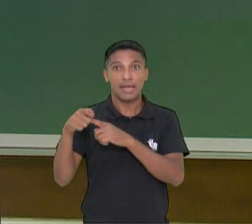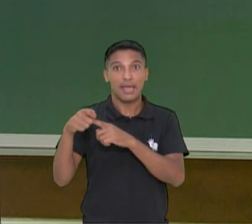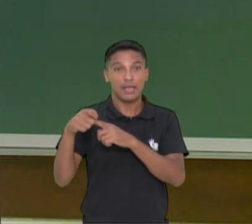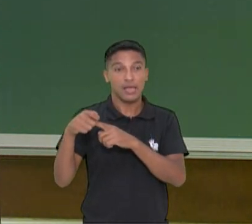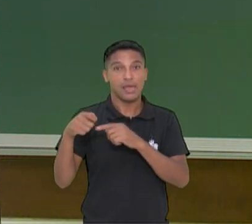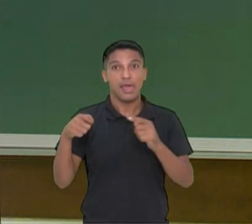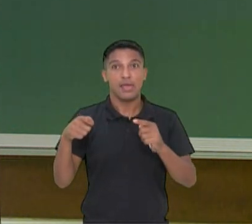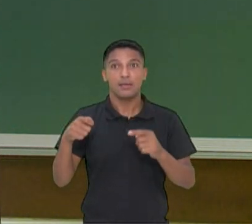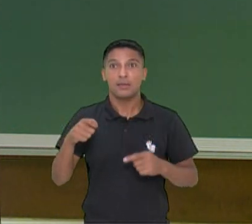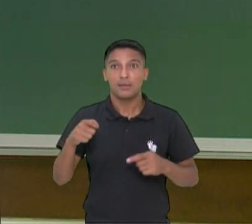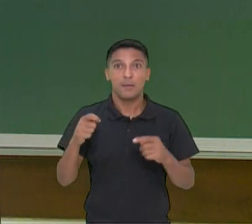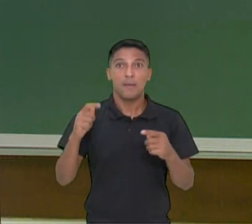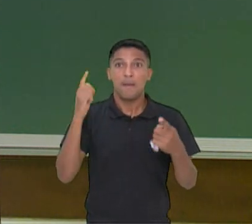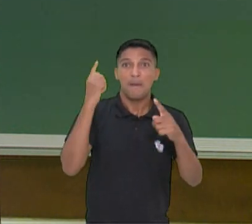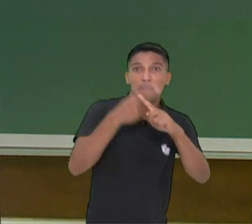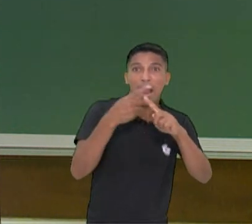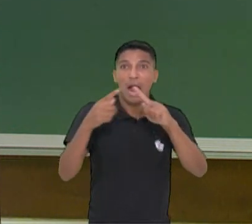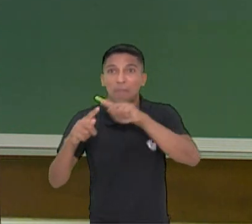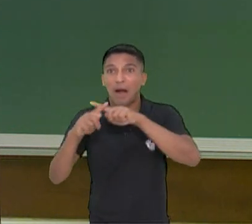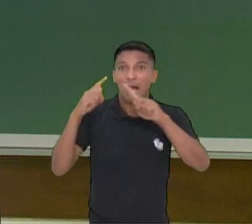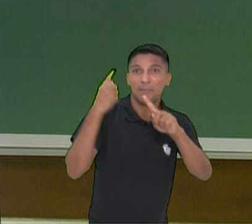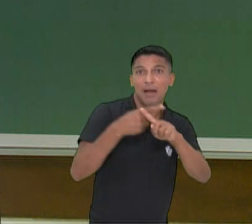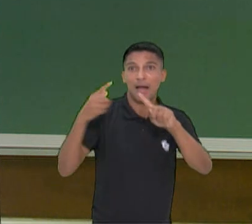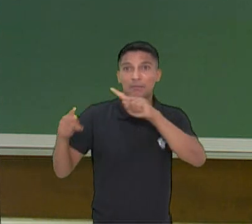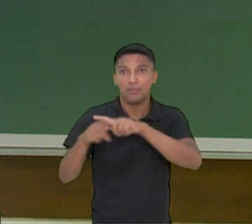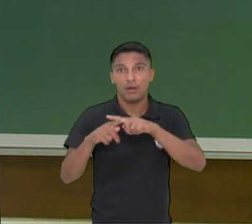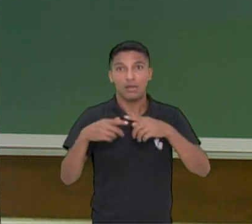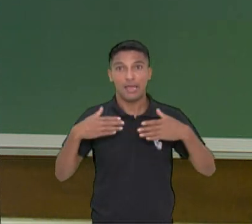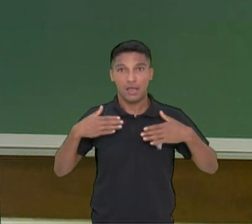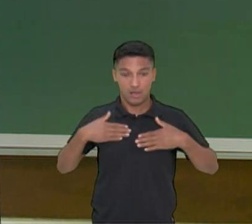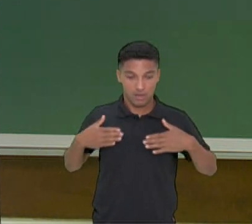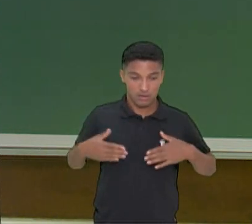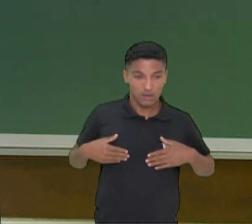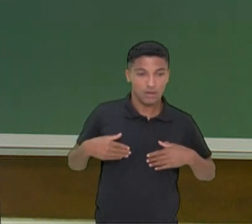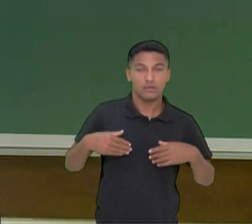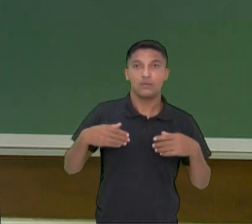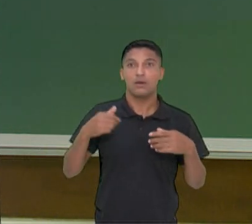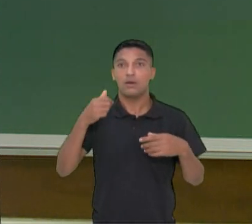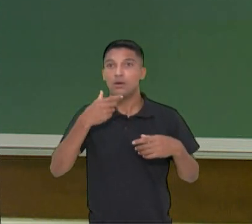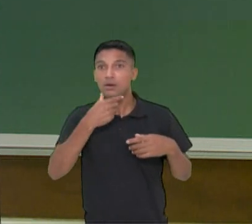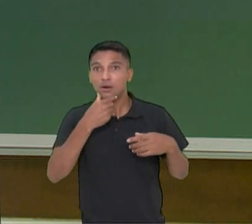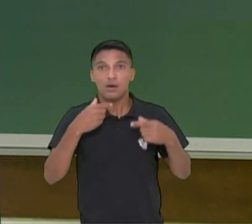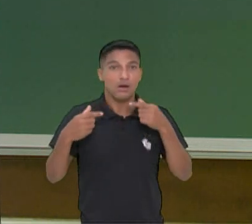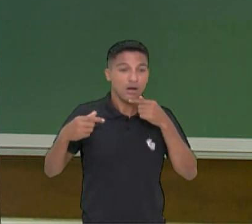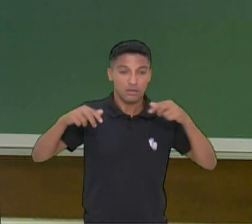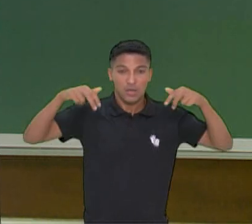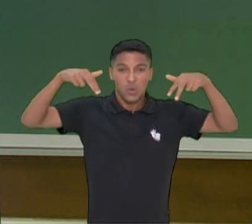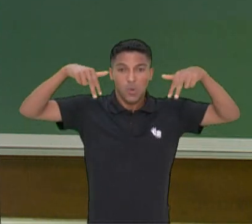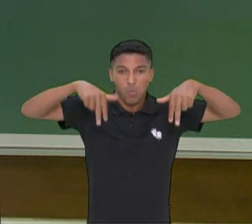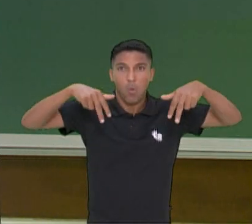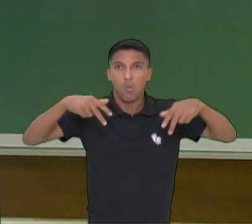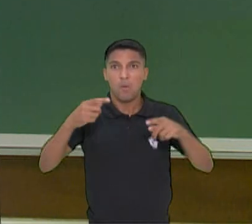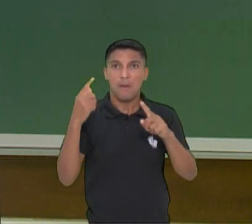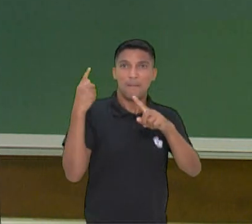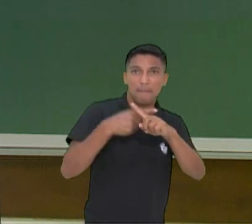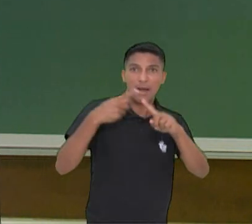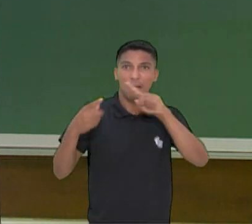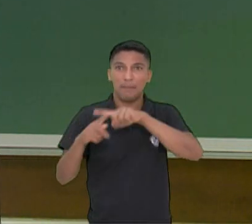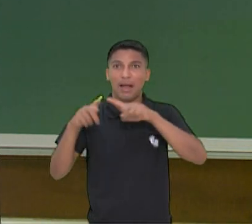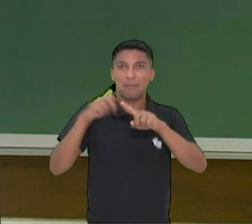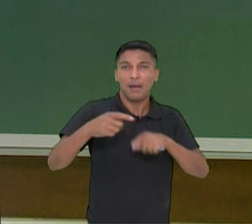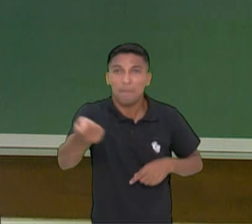importância muito grande nesse desenvolvimento né Principalmente da história das Guerras e batalhas da antiguidade